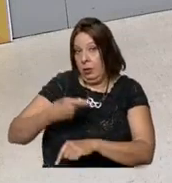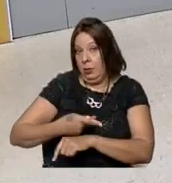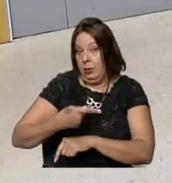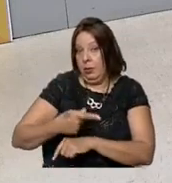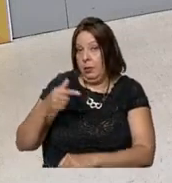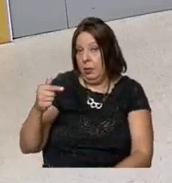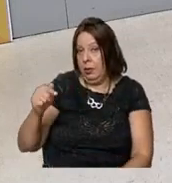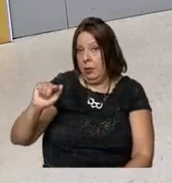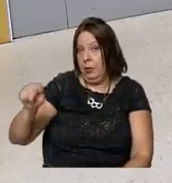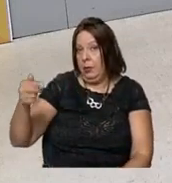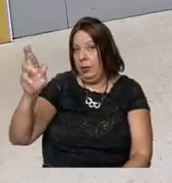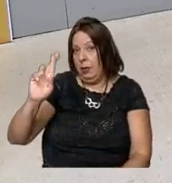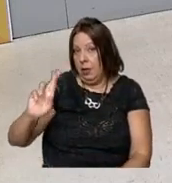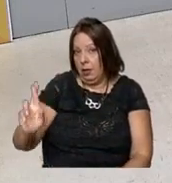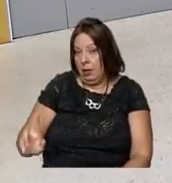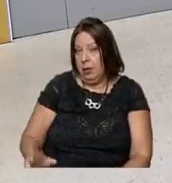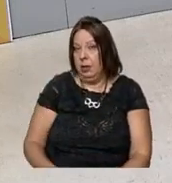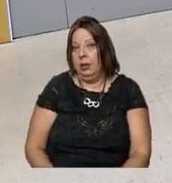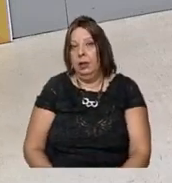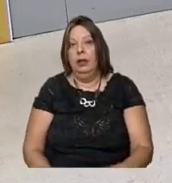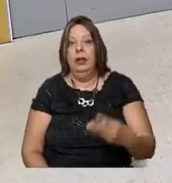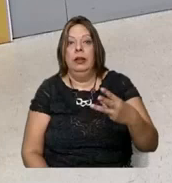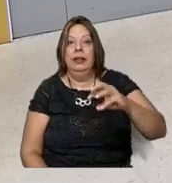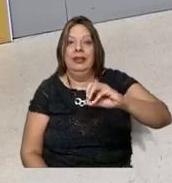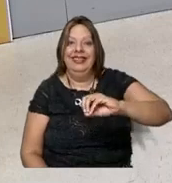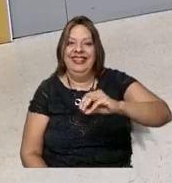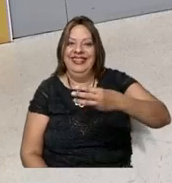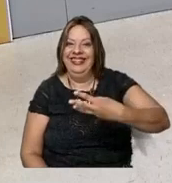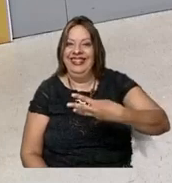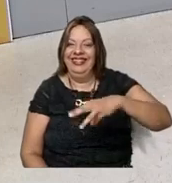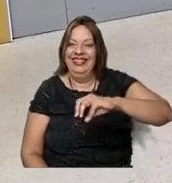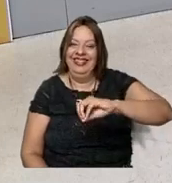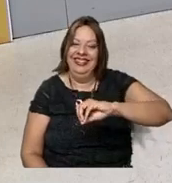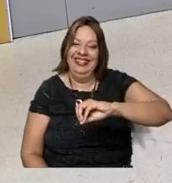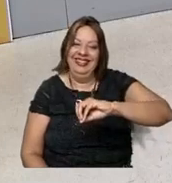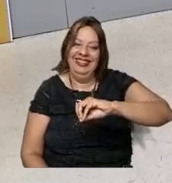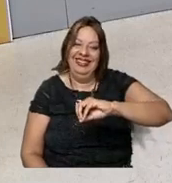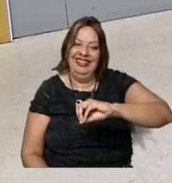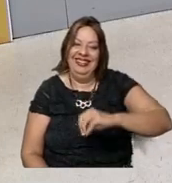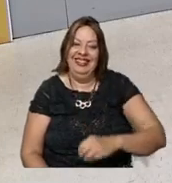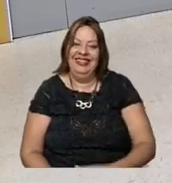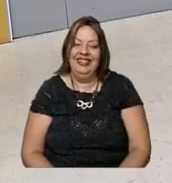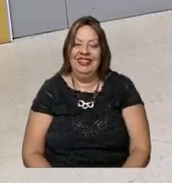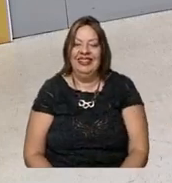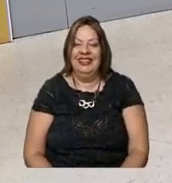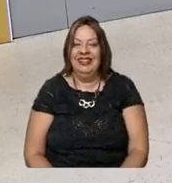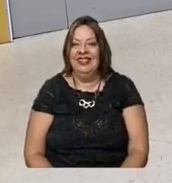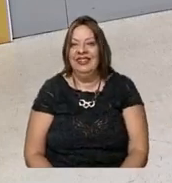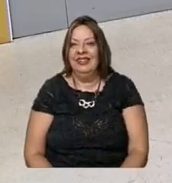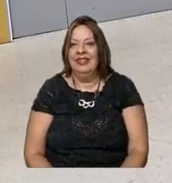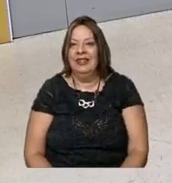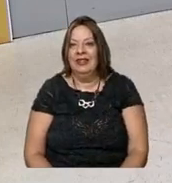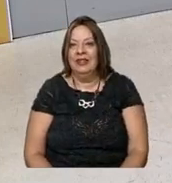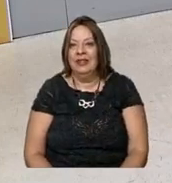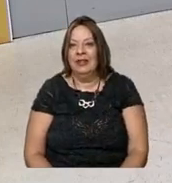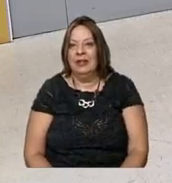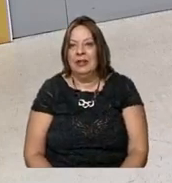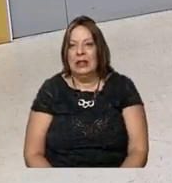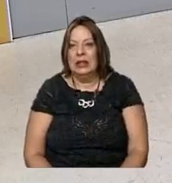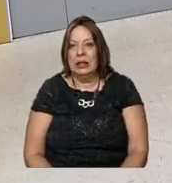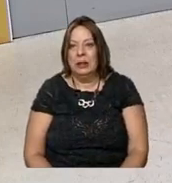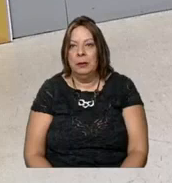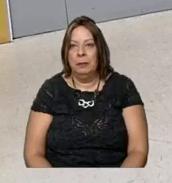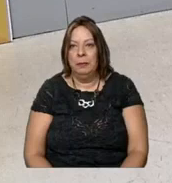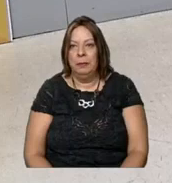prêmio. Chegando, bolinha de número 30. 30, 30, 30,